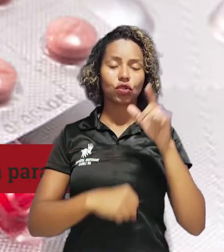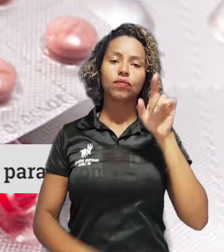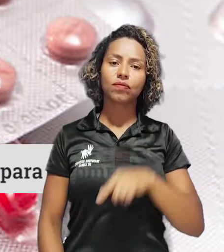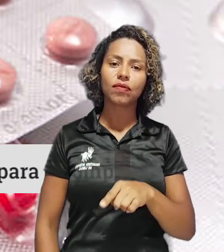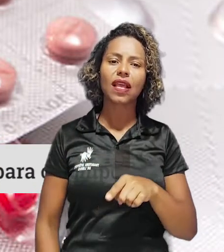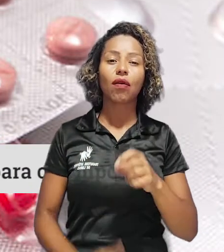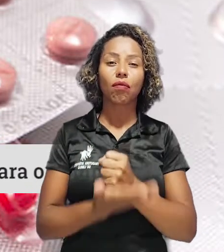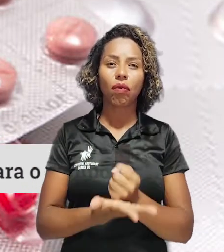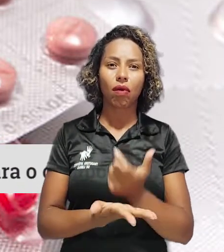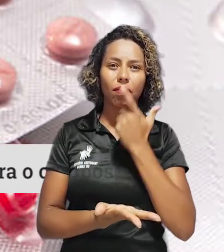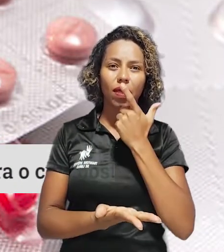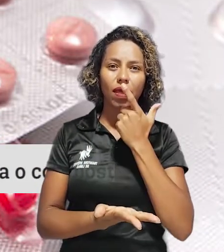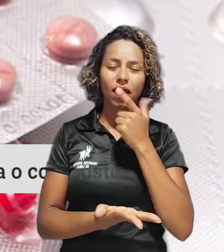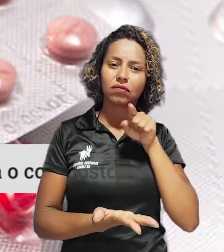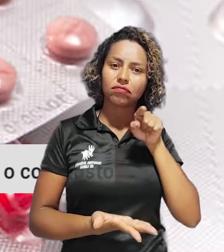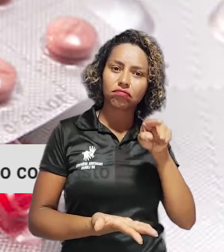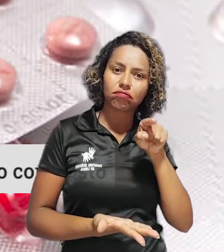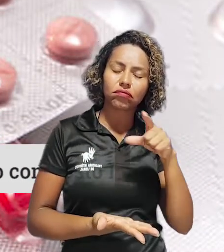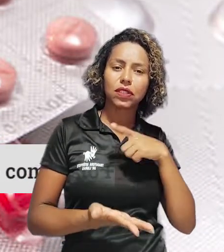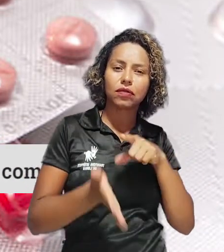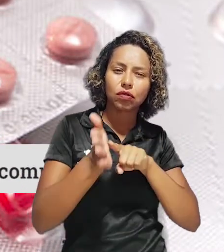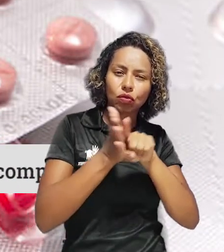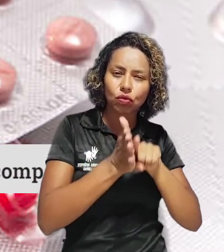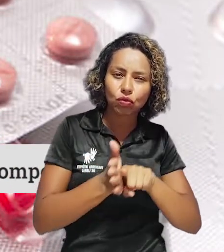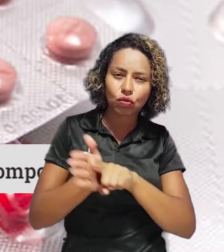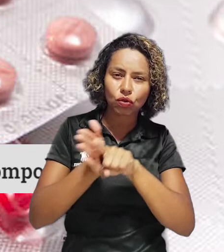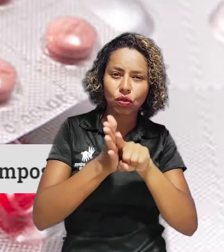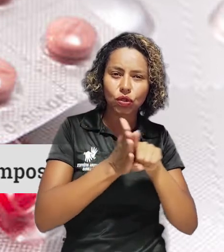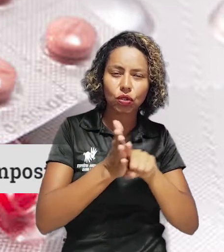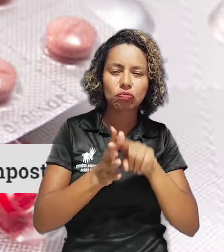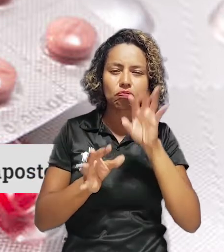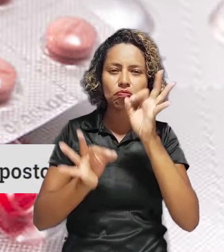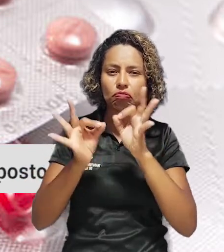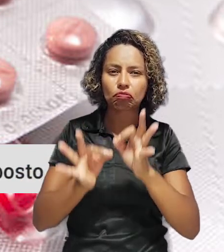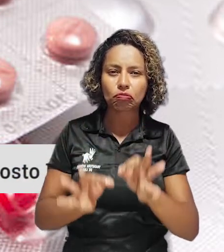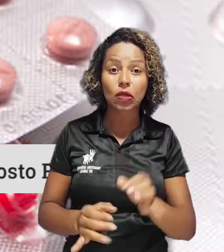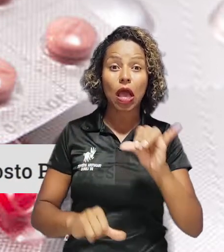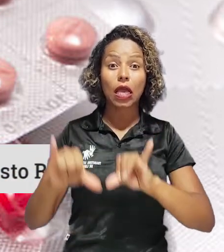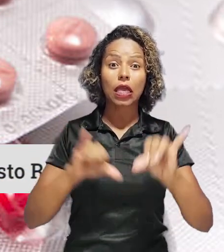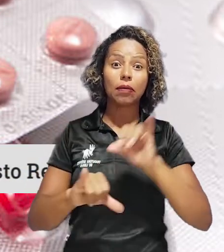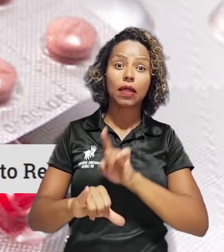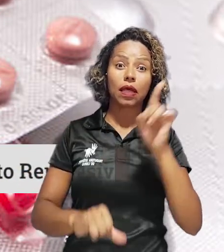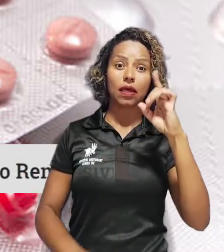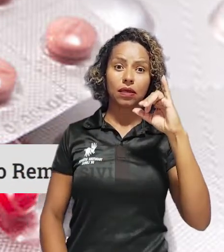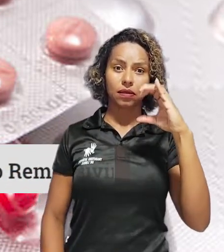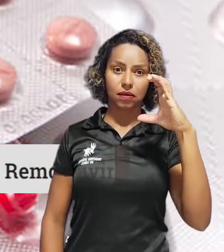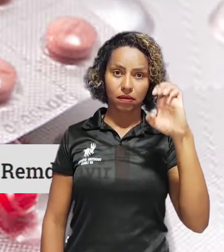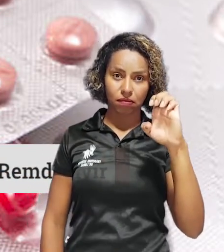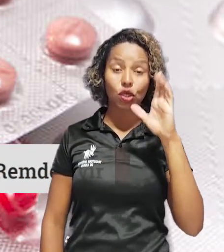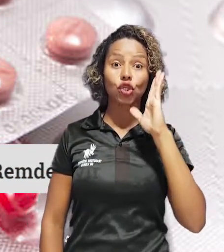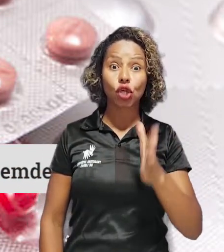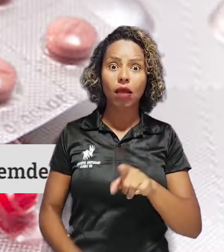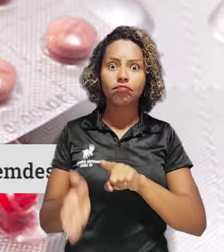o composto rendesse vir foi produzido pelo grupo de pesquisas em metodologias sintéticas do departamento